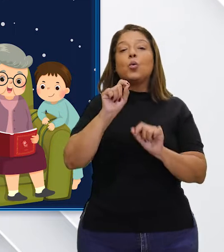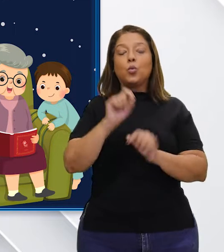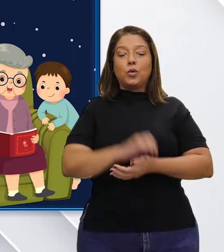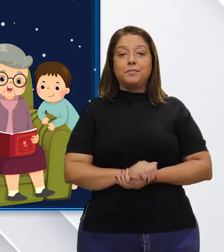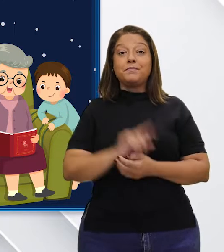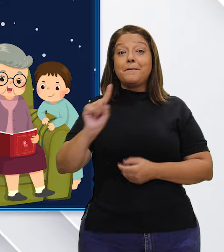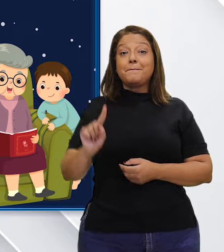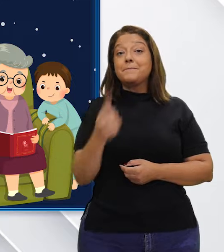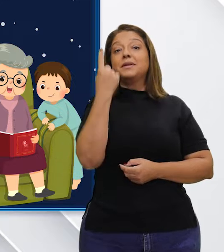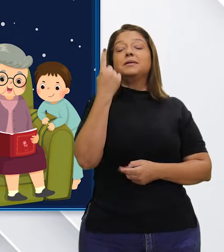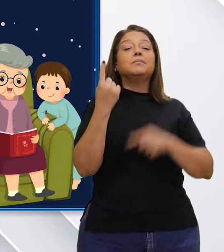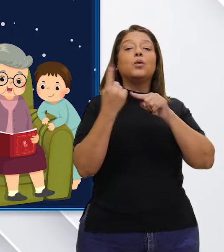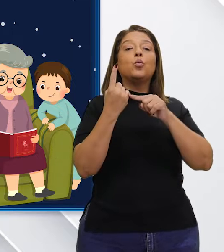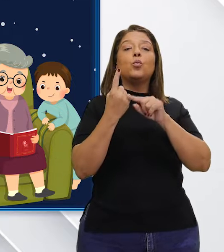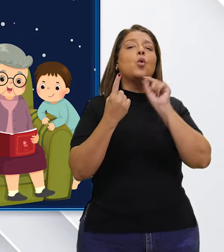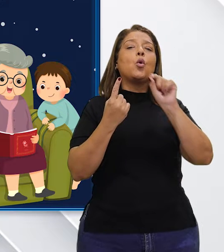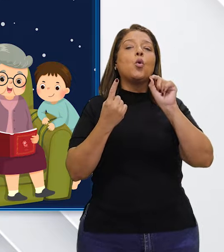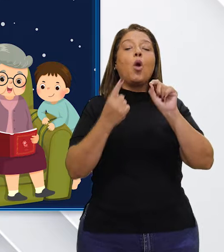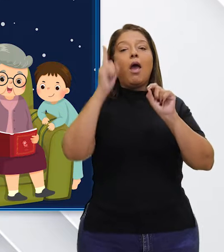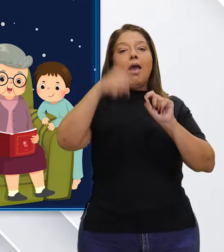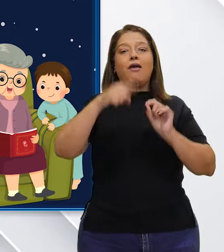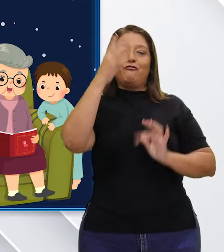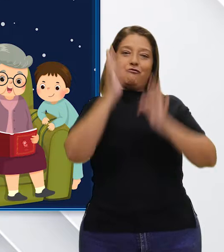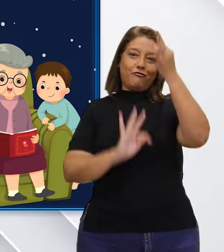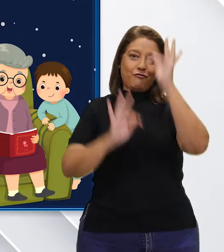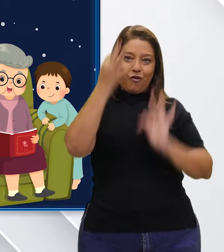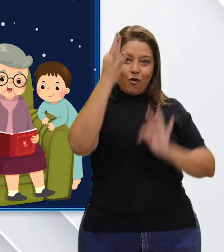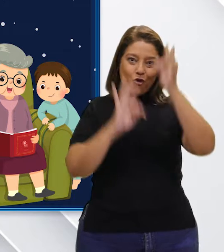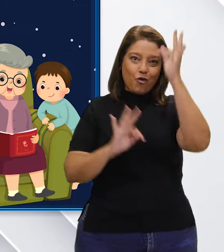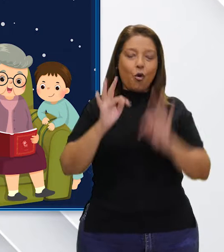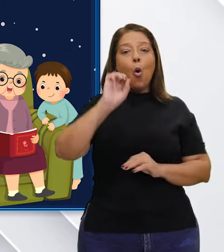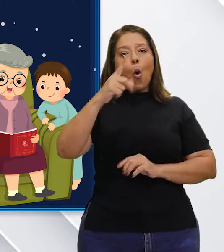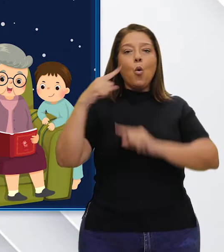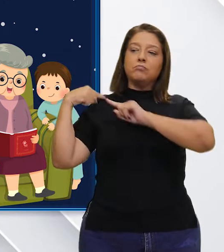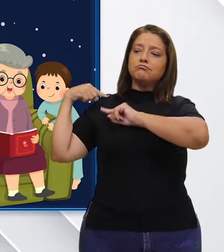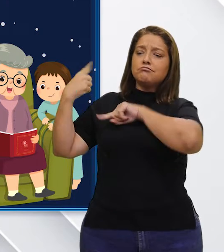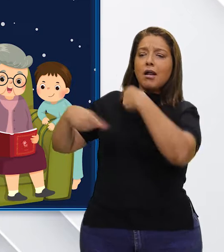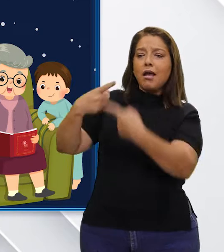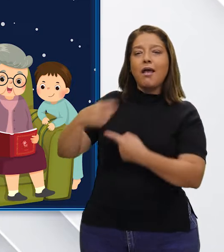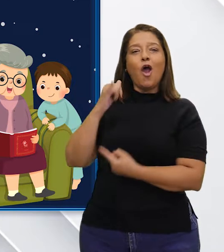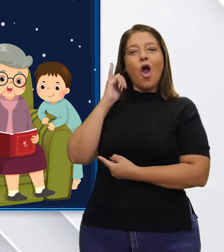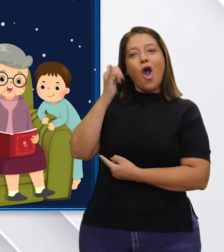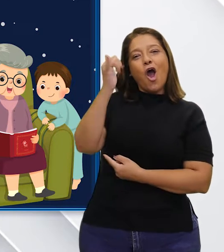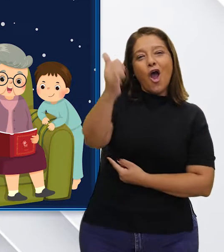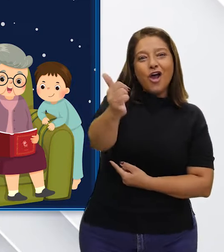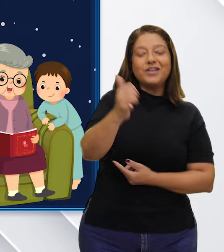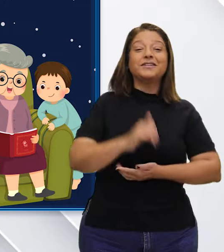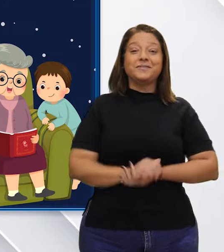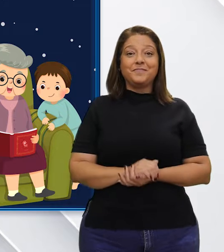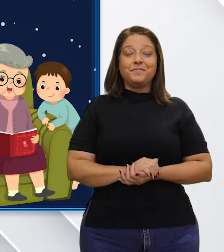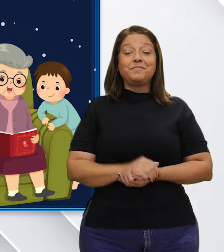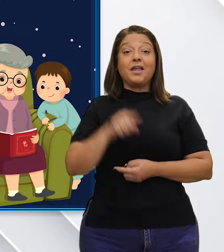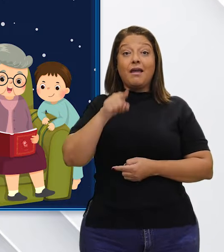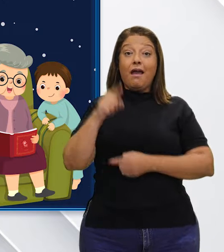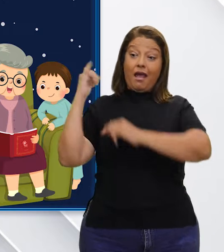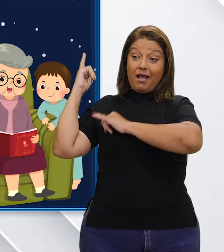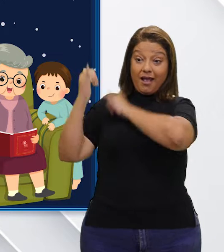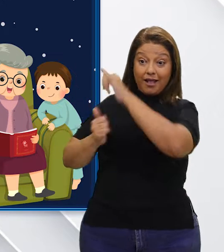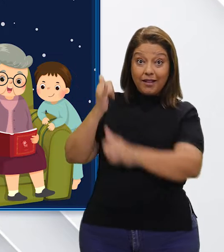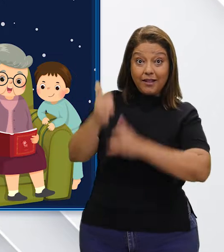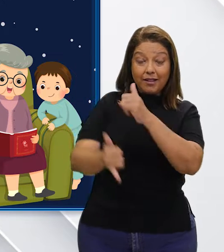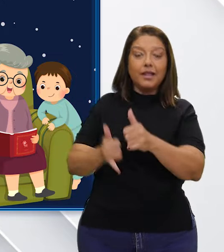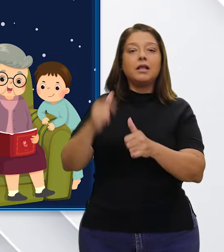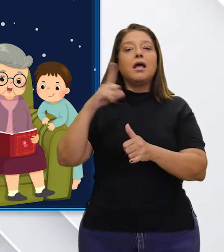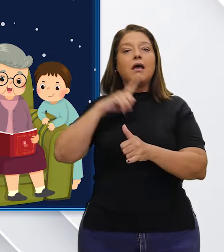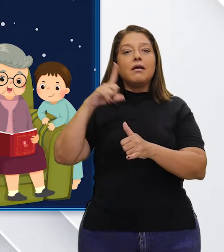incluem: a primeira delas é a origem folclórica ou transmissão oral. As lendas têm sua